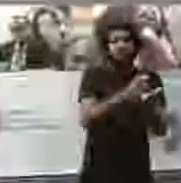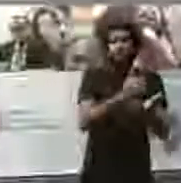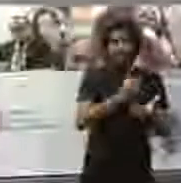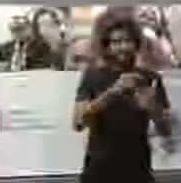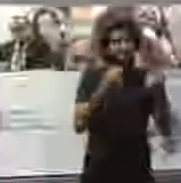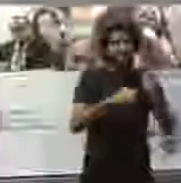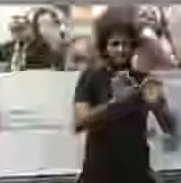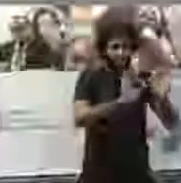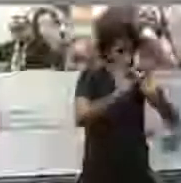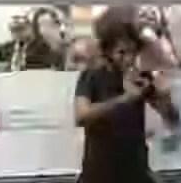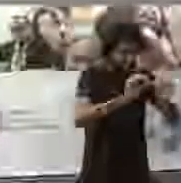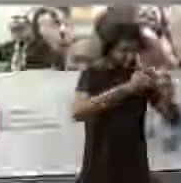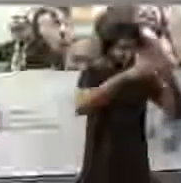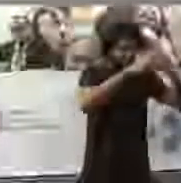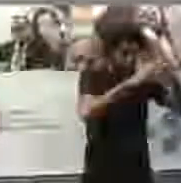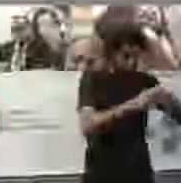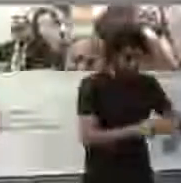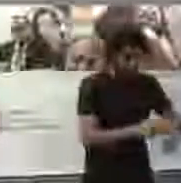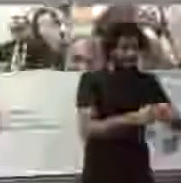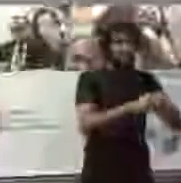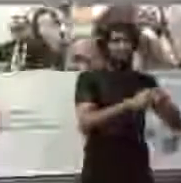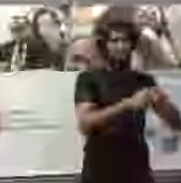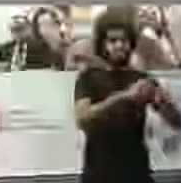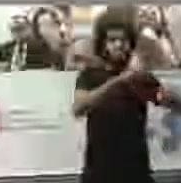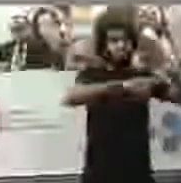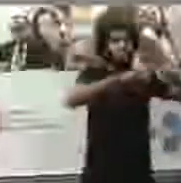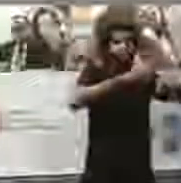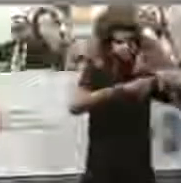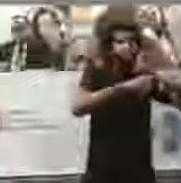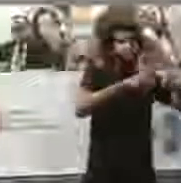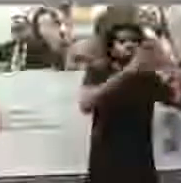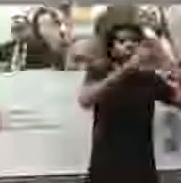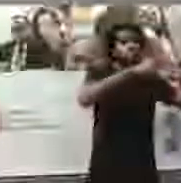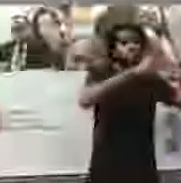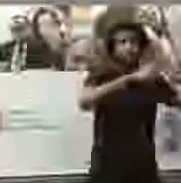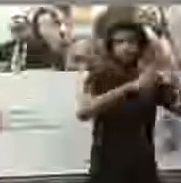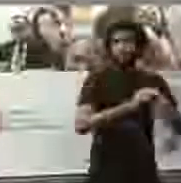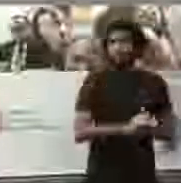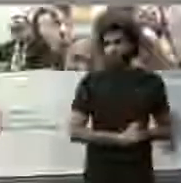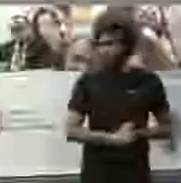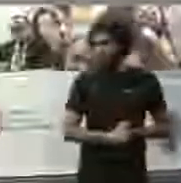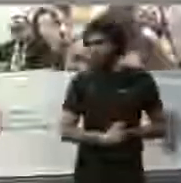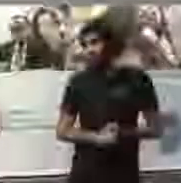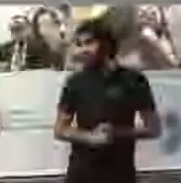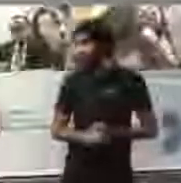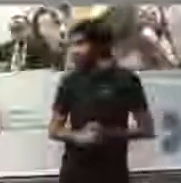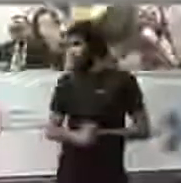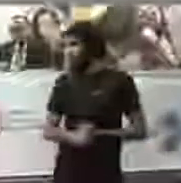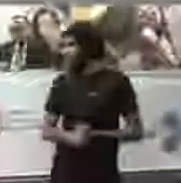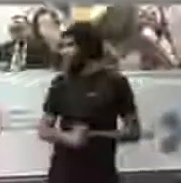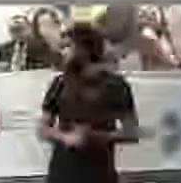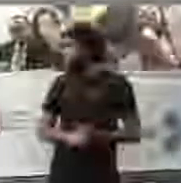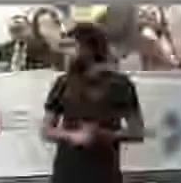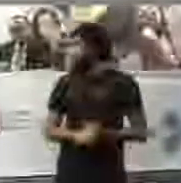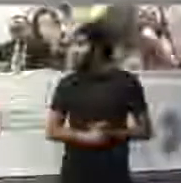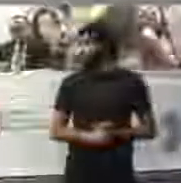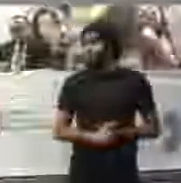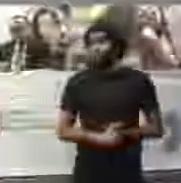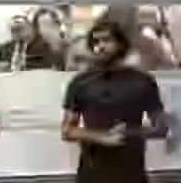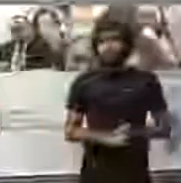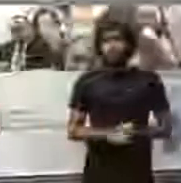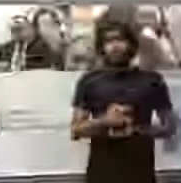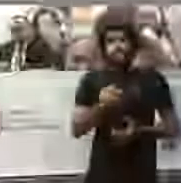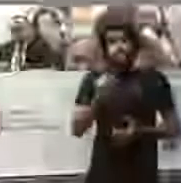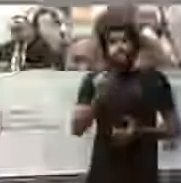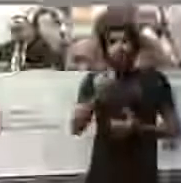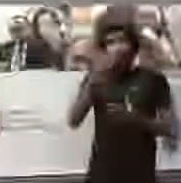para poder instalar um aparelho de ressonância o último exemplo que me parece que é uma uma ação deletéria